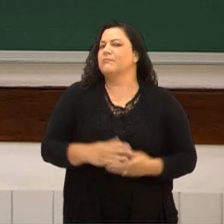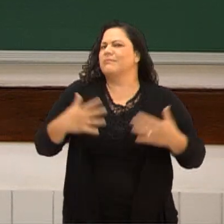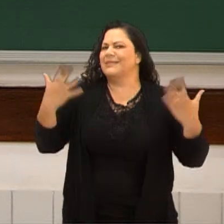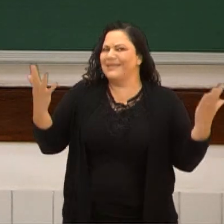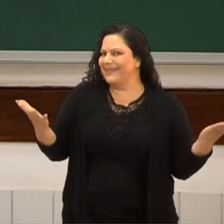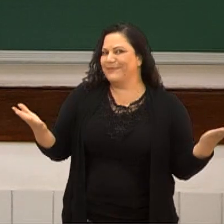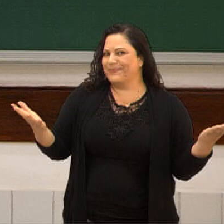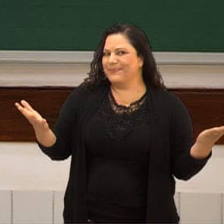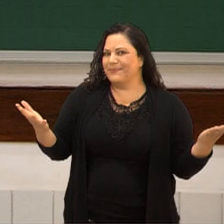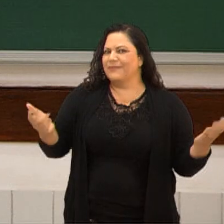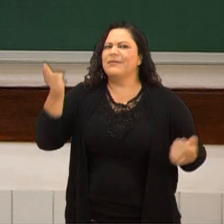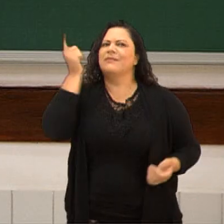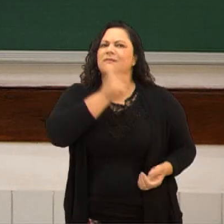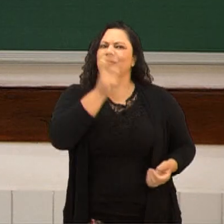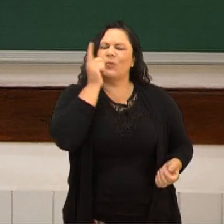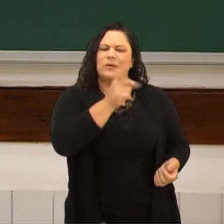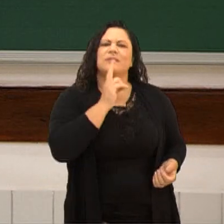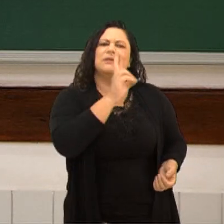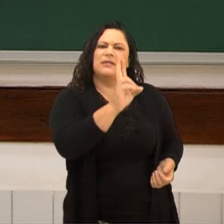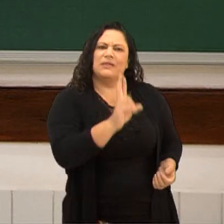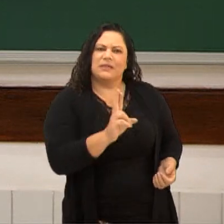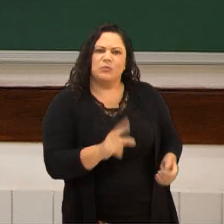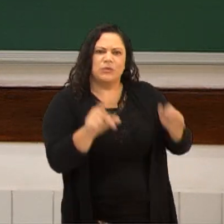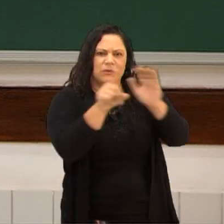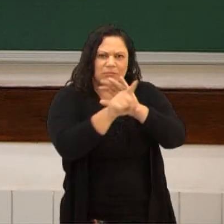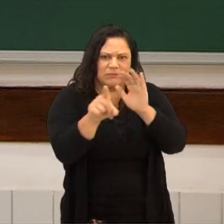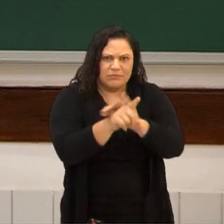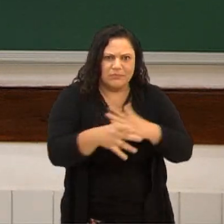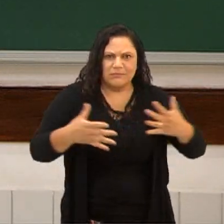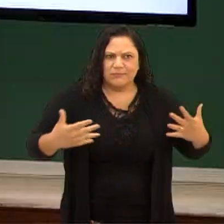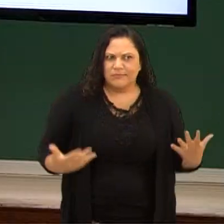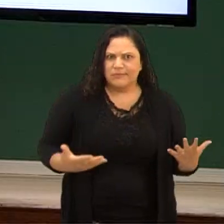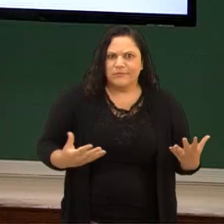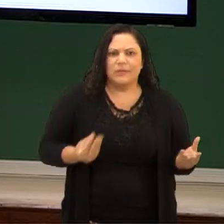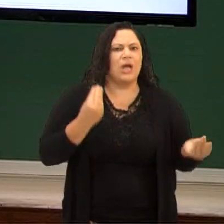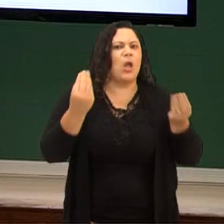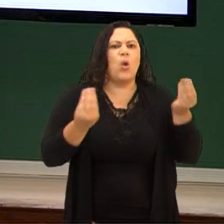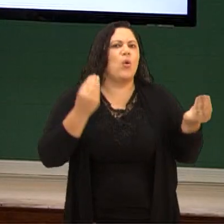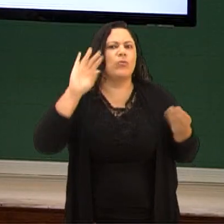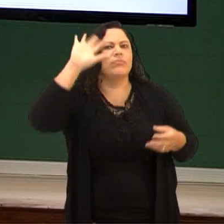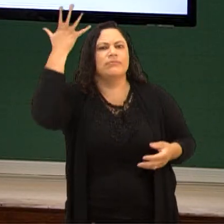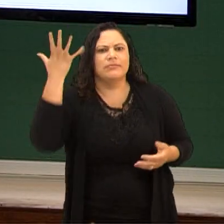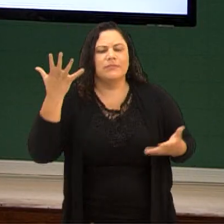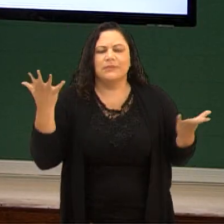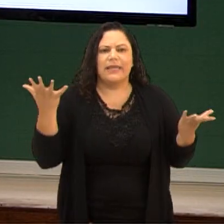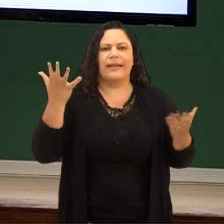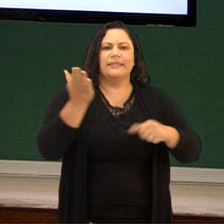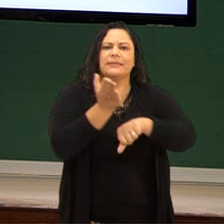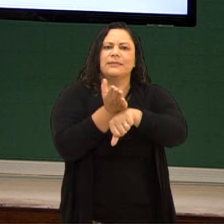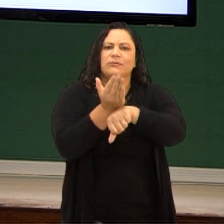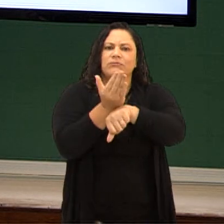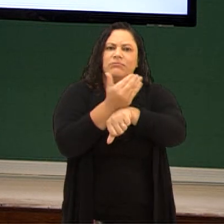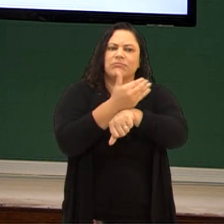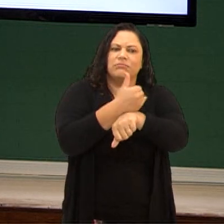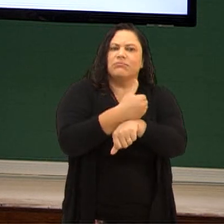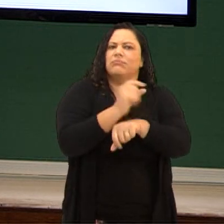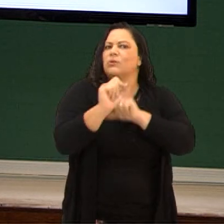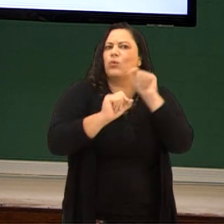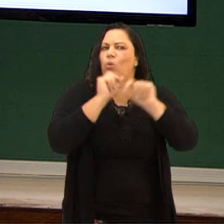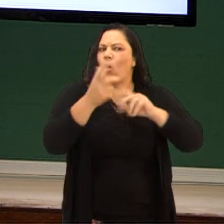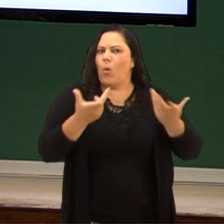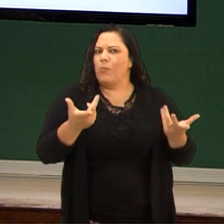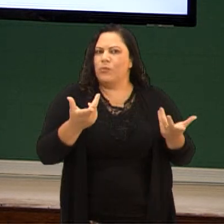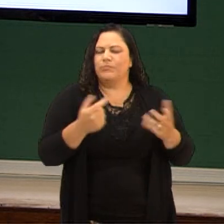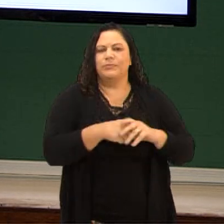E aí, galerinha, conseguiram responder essa perguntinha? Como será que acontece esse movimento? Os ângulos, eles